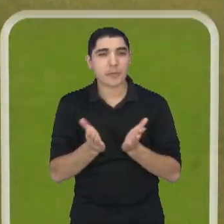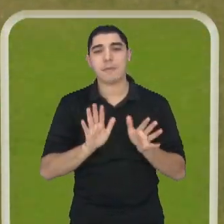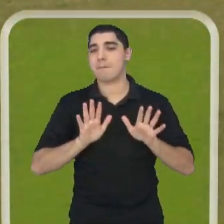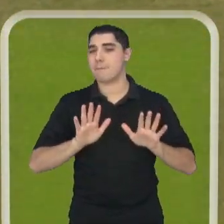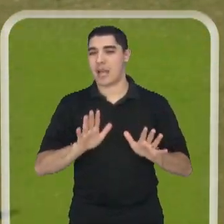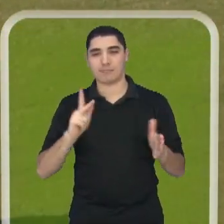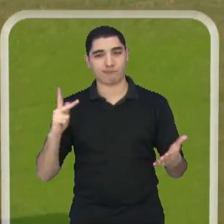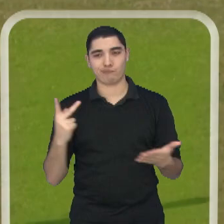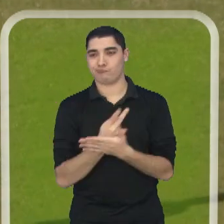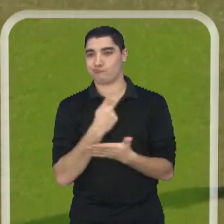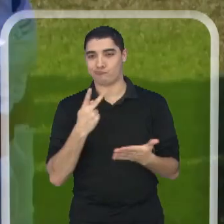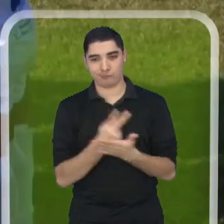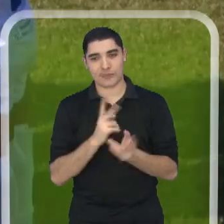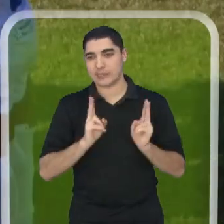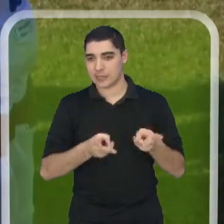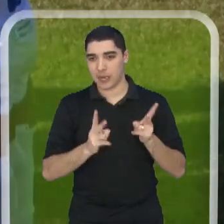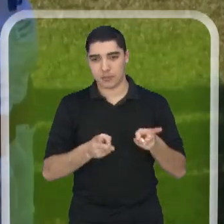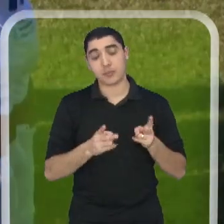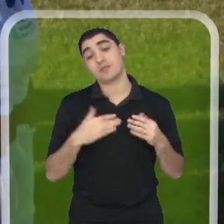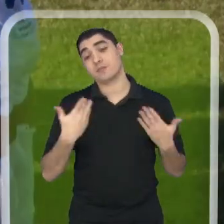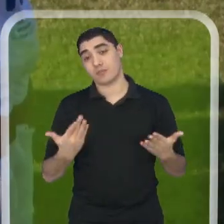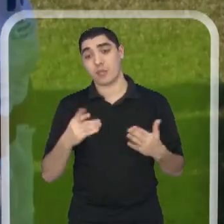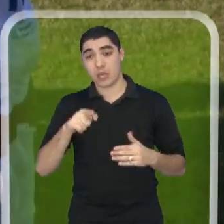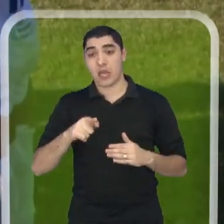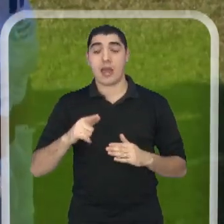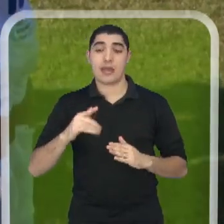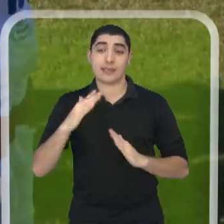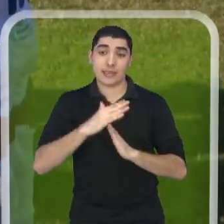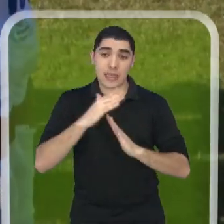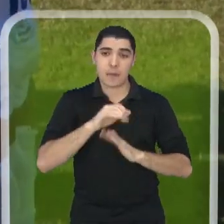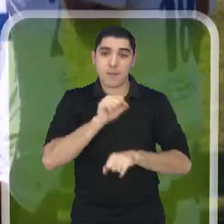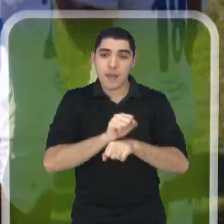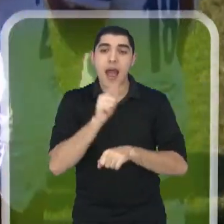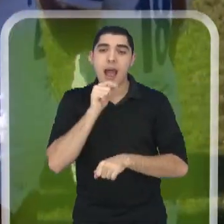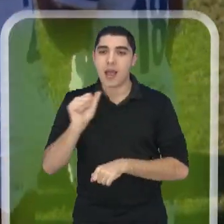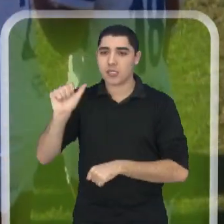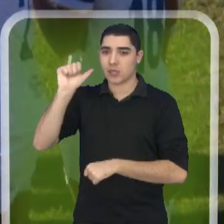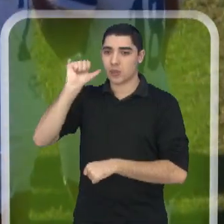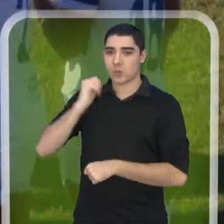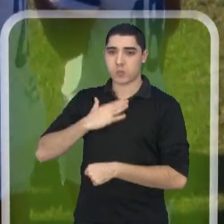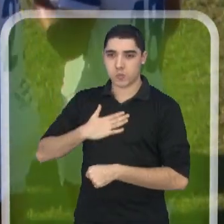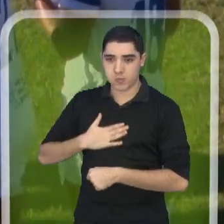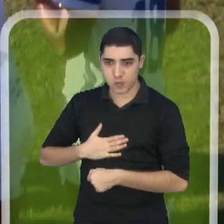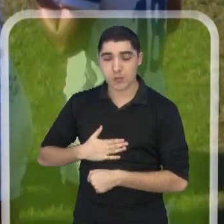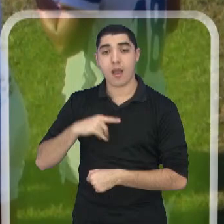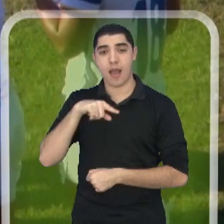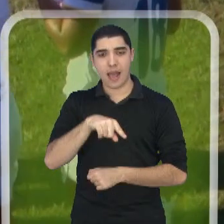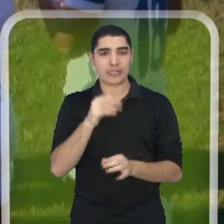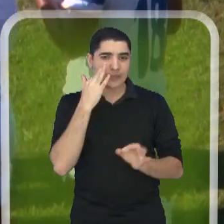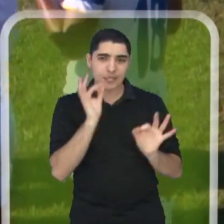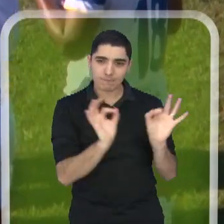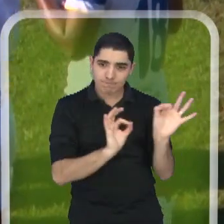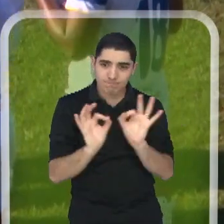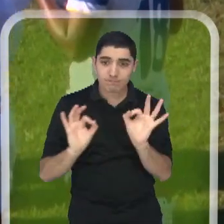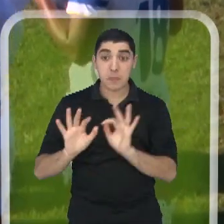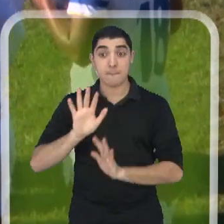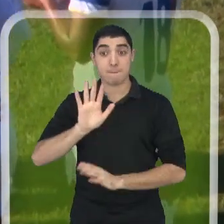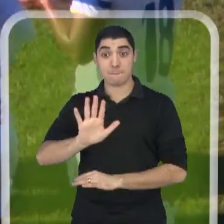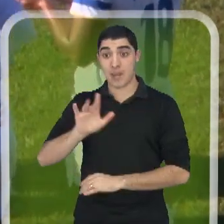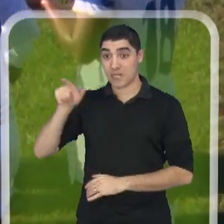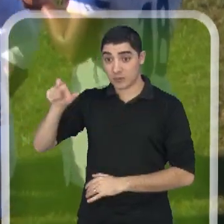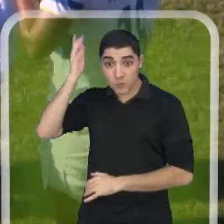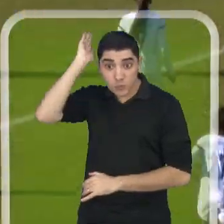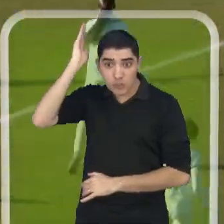vários erros de passes. Na pausa para hidratação, Adilson Galdino tentou ajustar o time, mas foi o Taubaté que